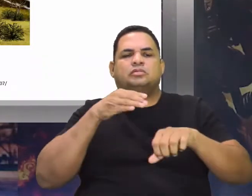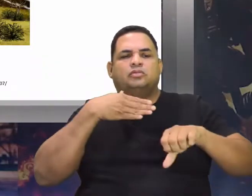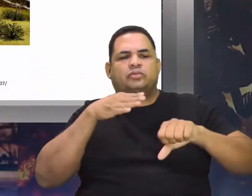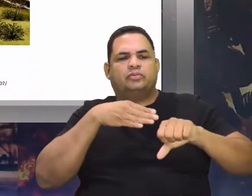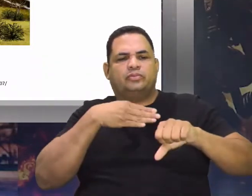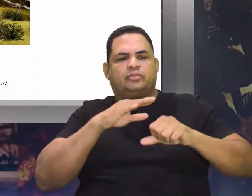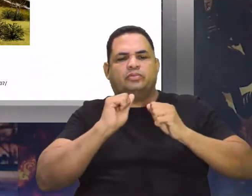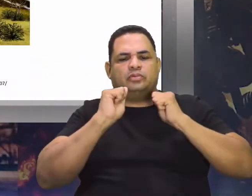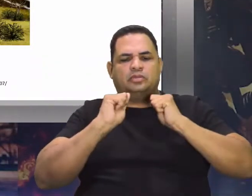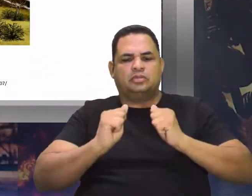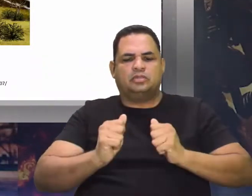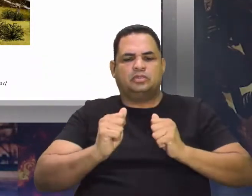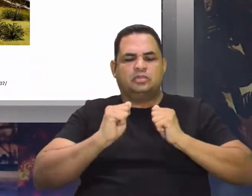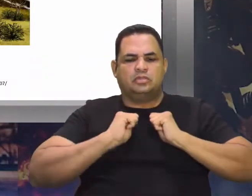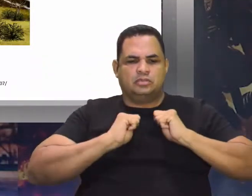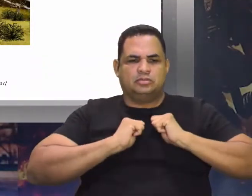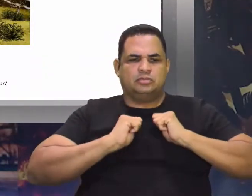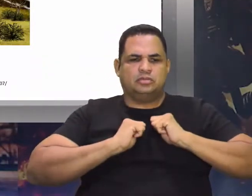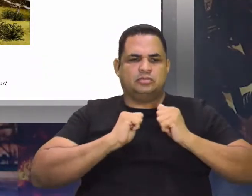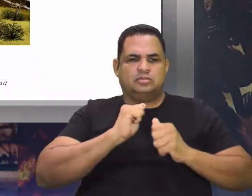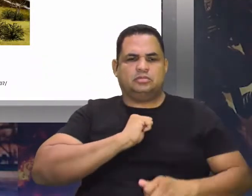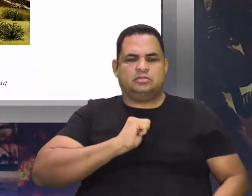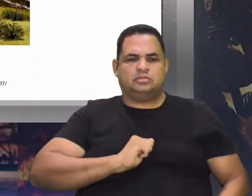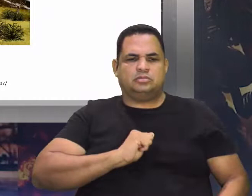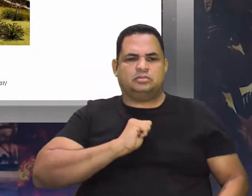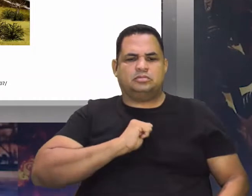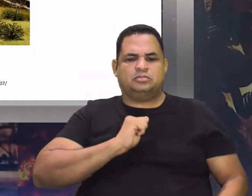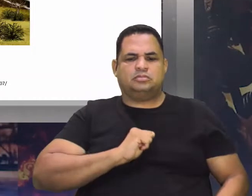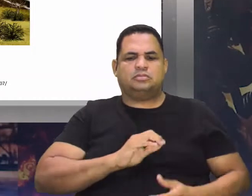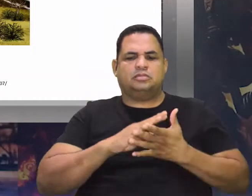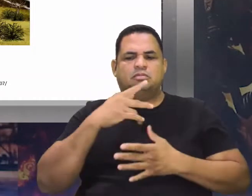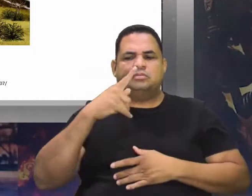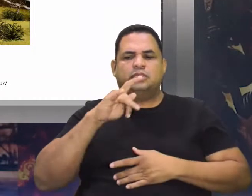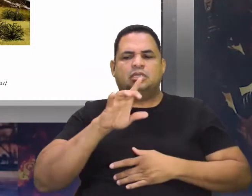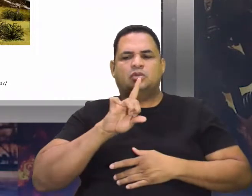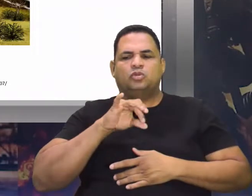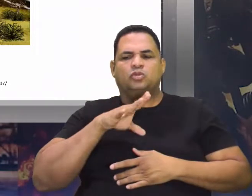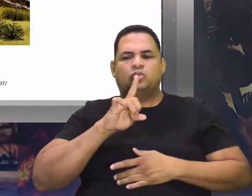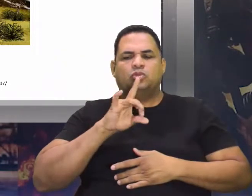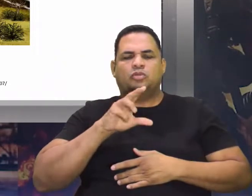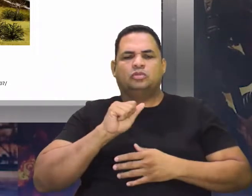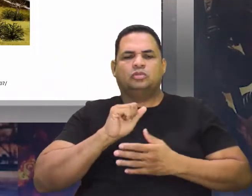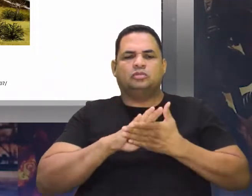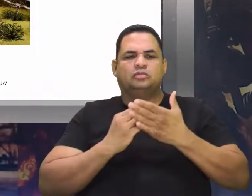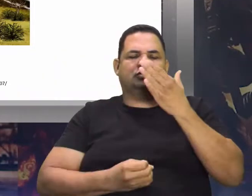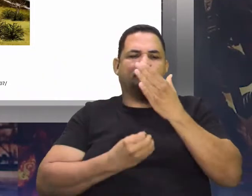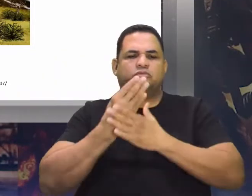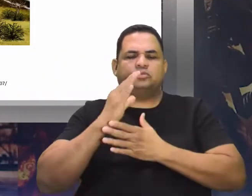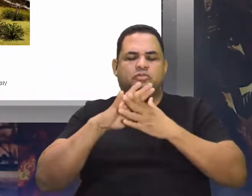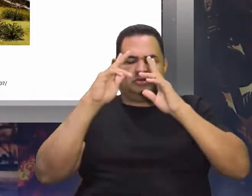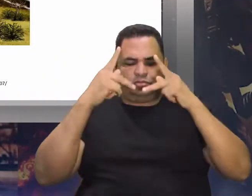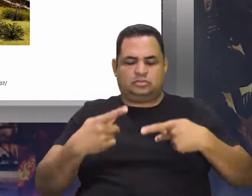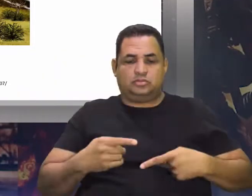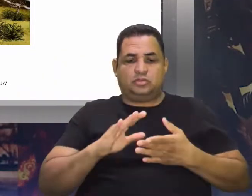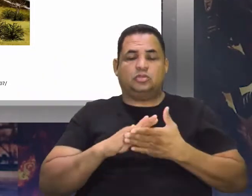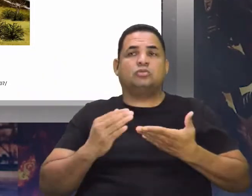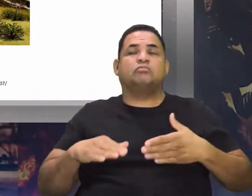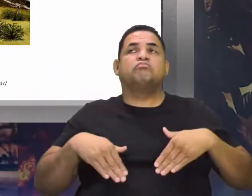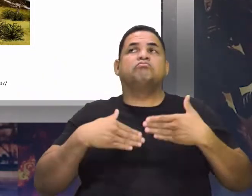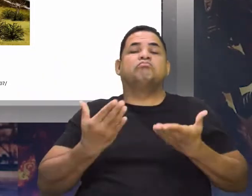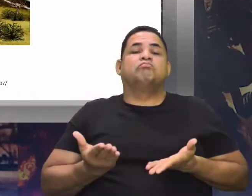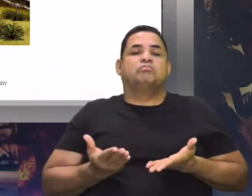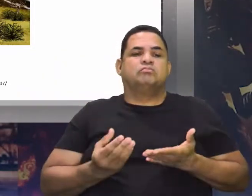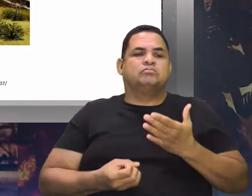em antropologia, em paleontologia, a origem da humanidade, de onde viemos,